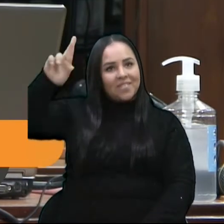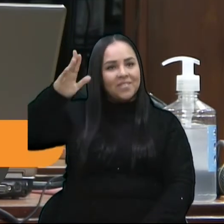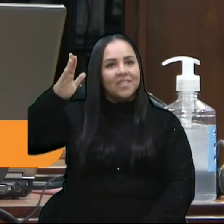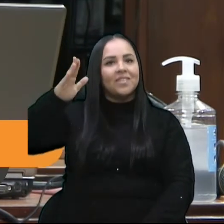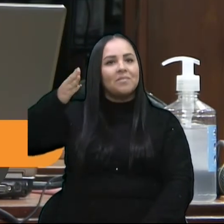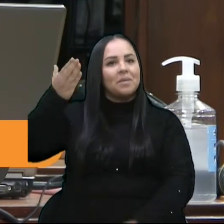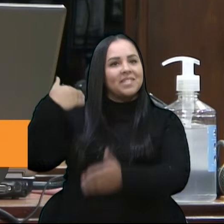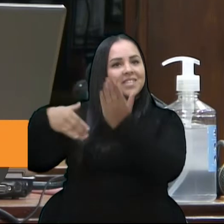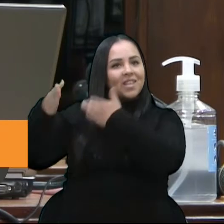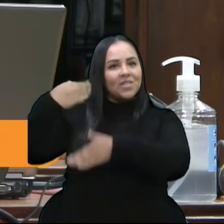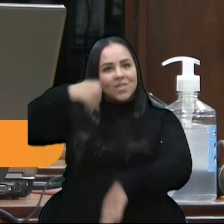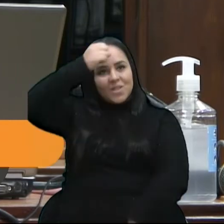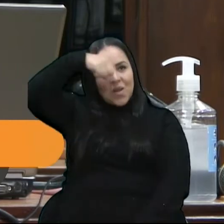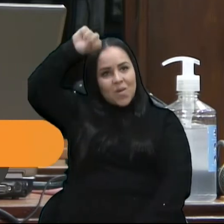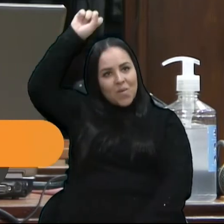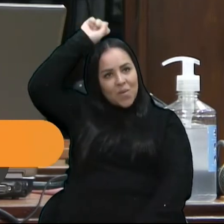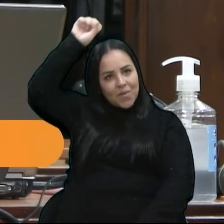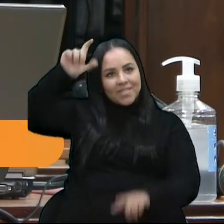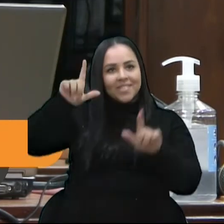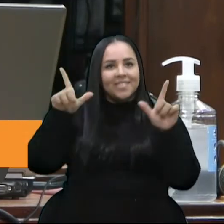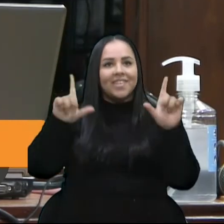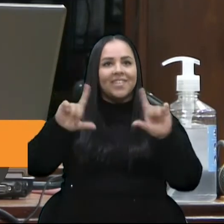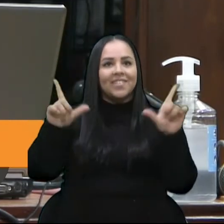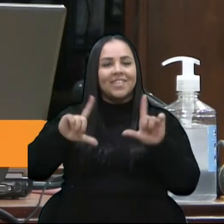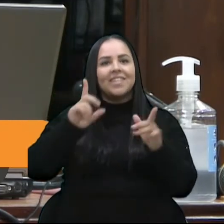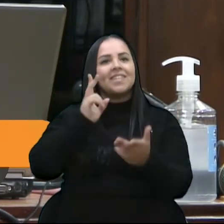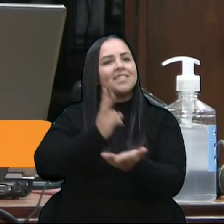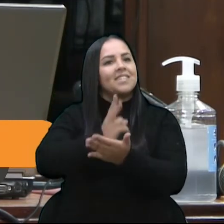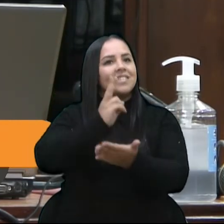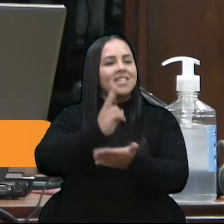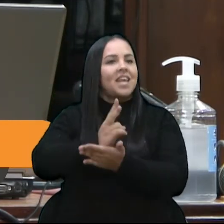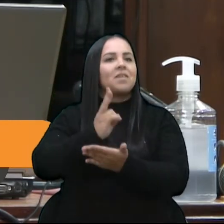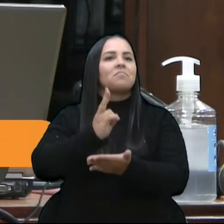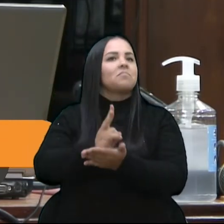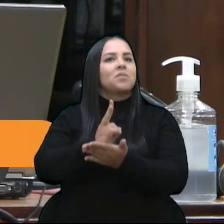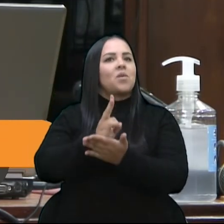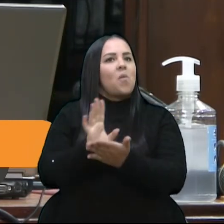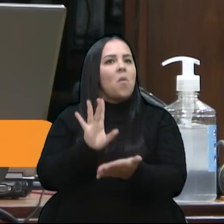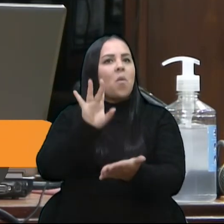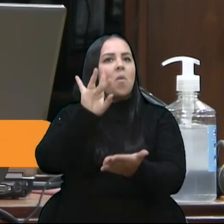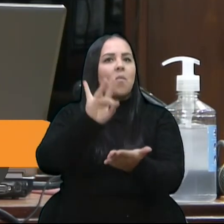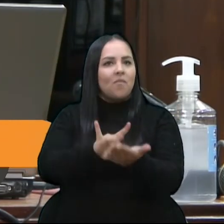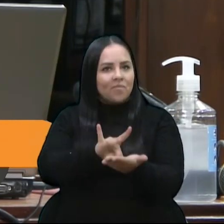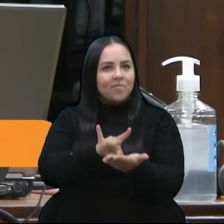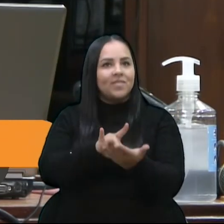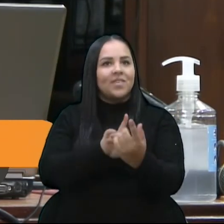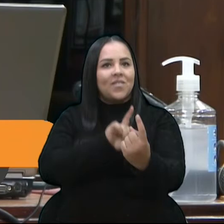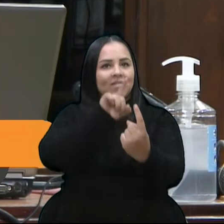UX TV. Sempre sensato, claro e objetivo. E agora a gente vai para a pergunta